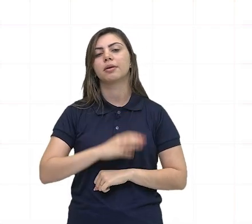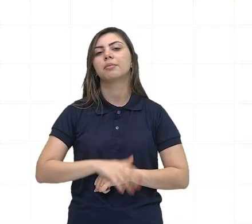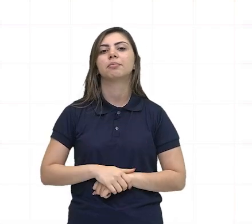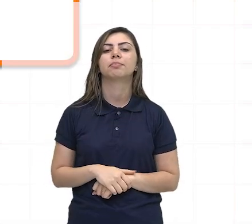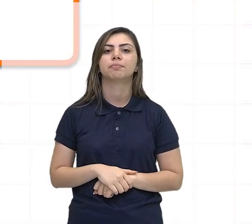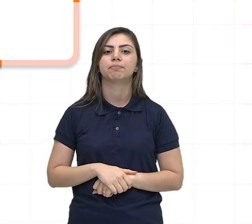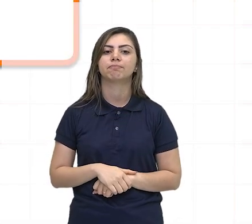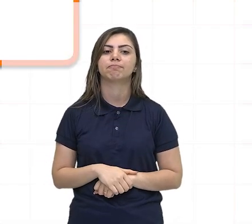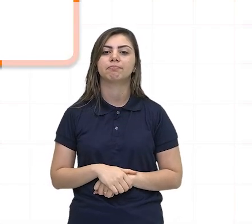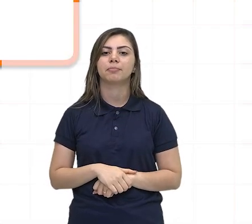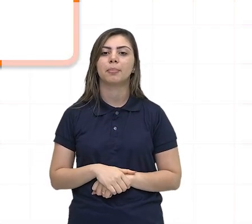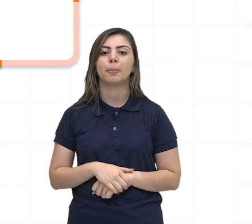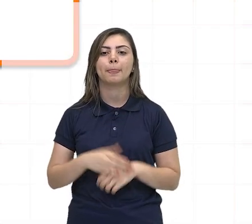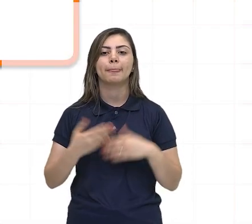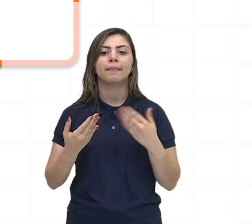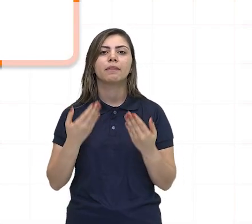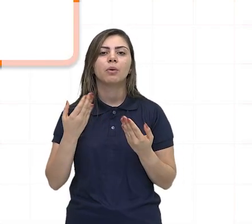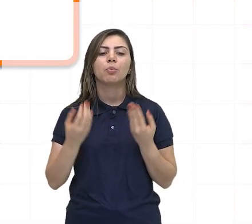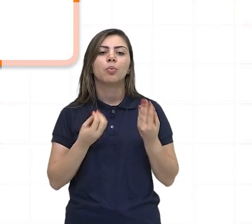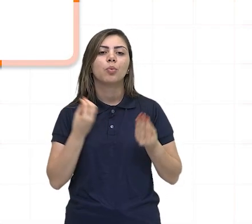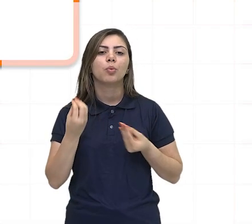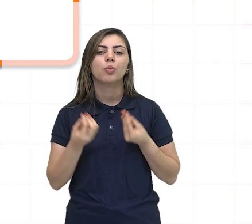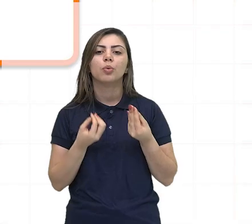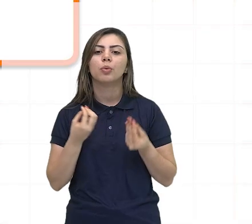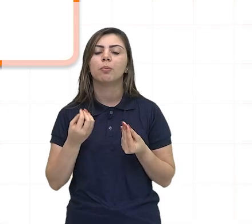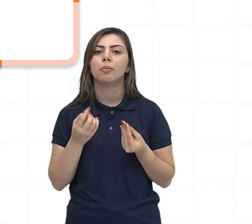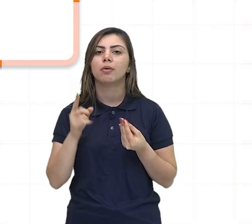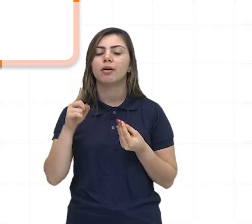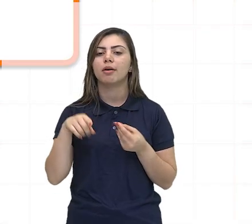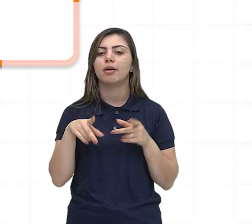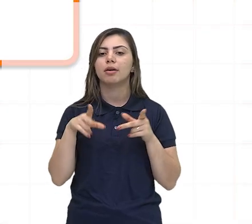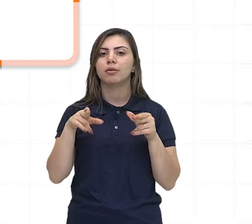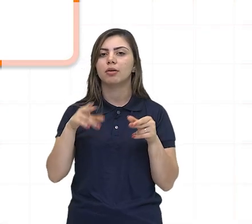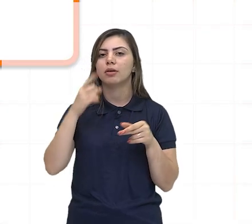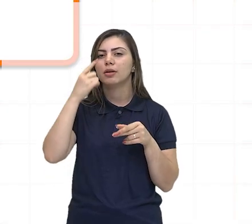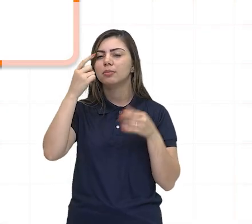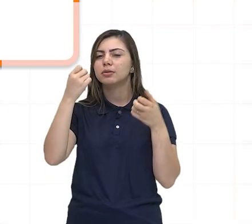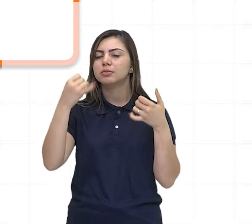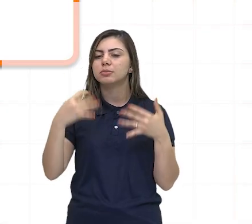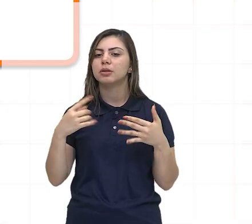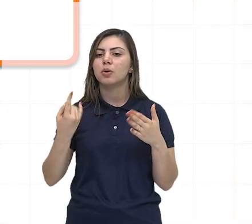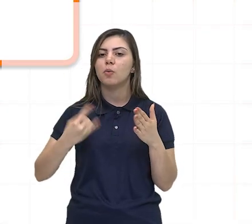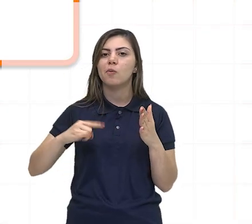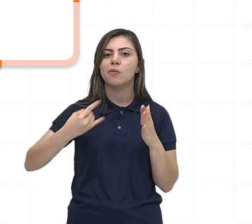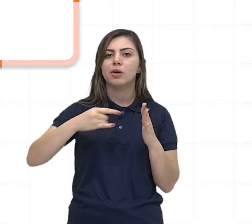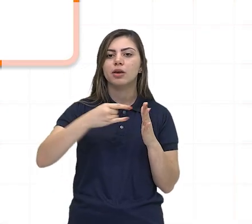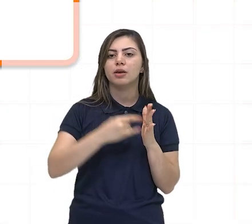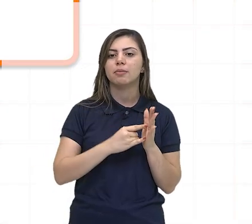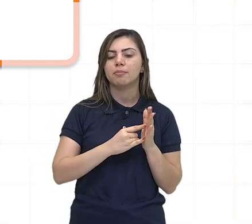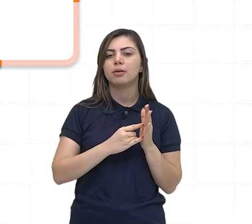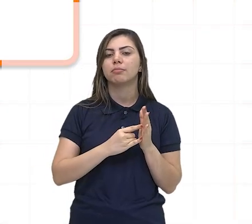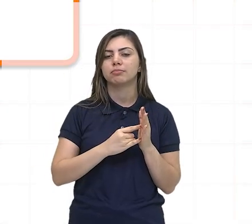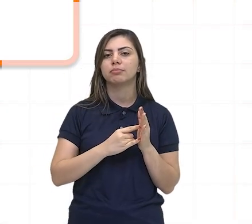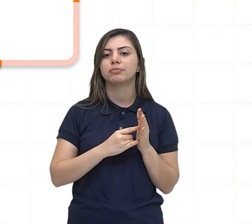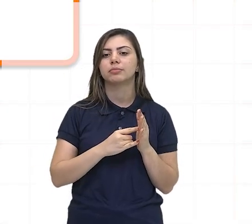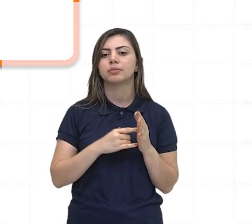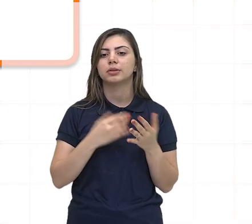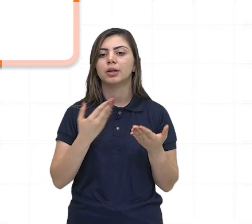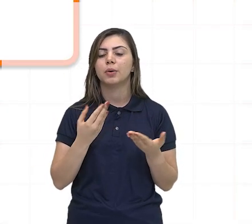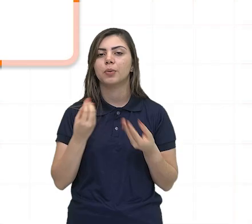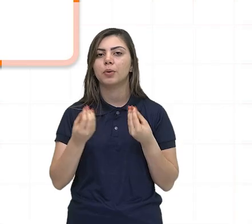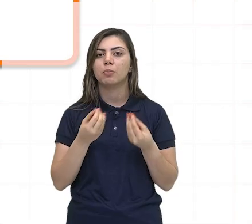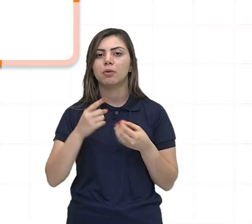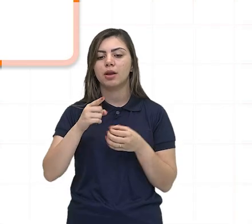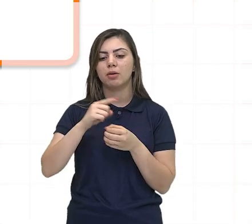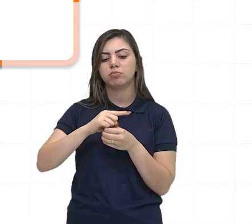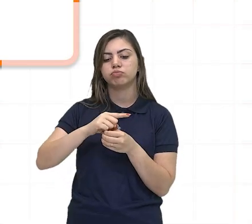Então, esse ponto, ele funciona como um grande ímã, né, o polo norte magnético, que ele atrai a